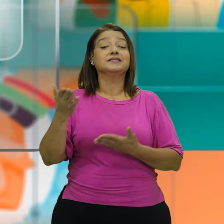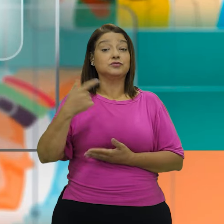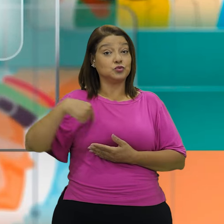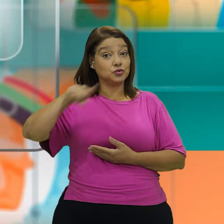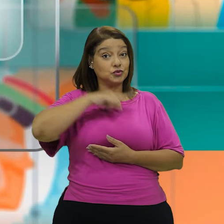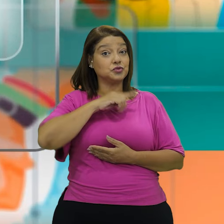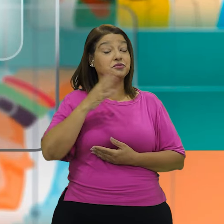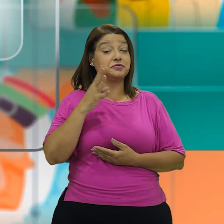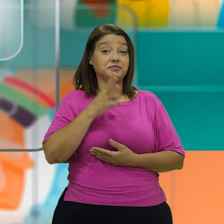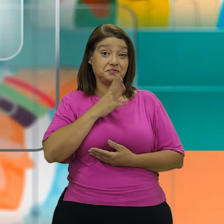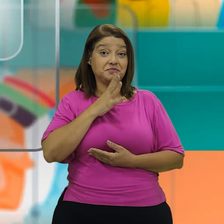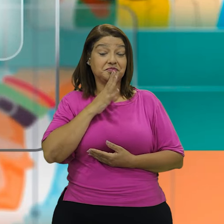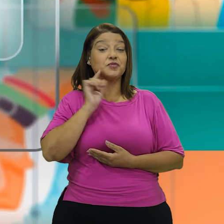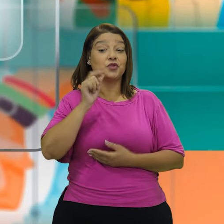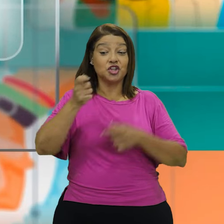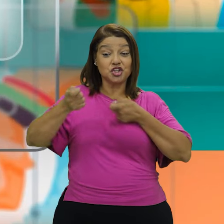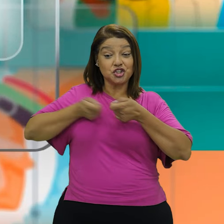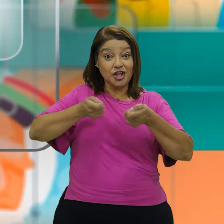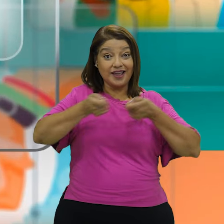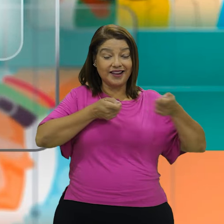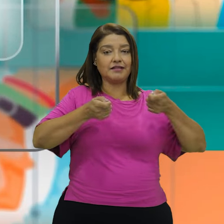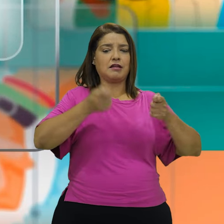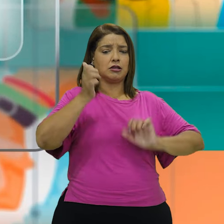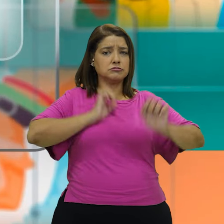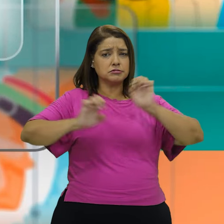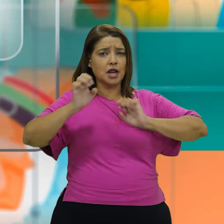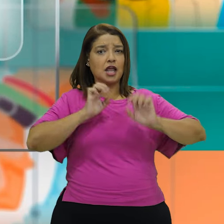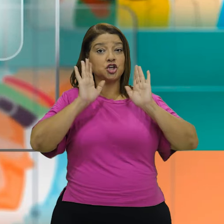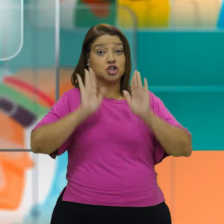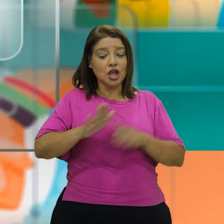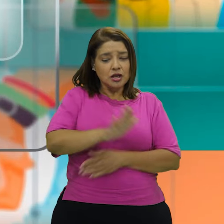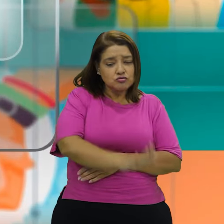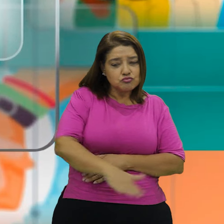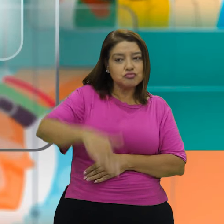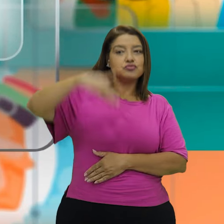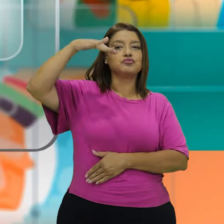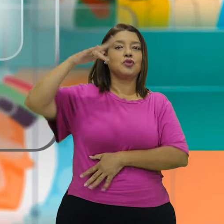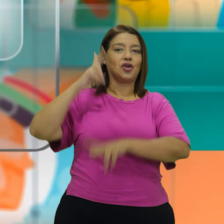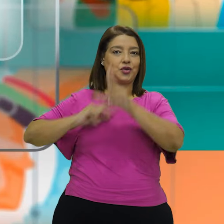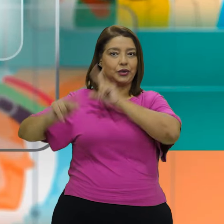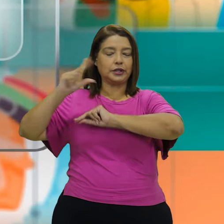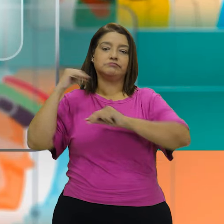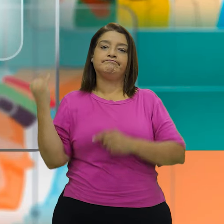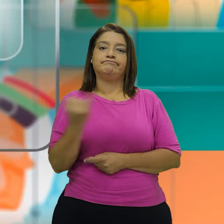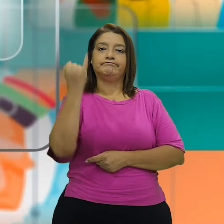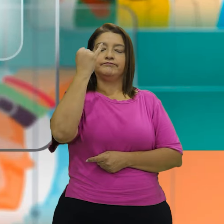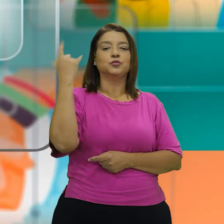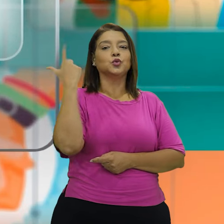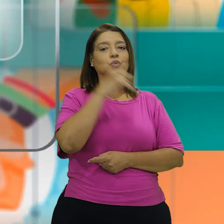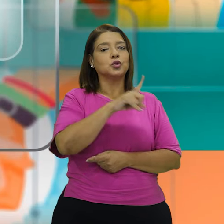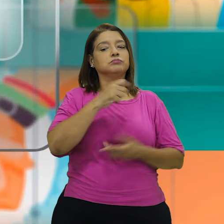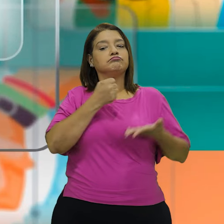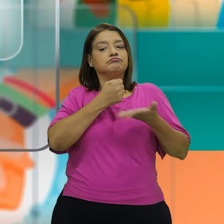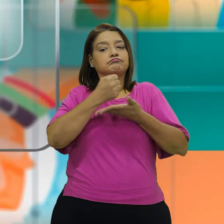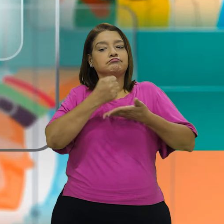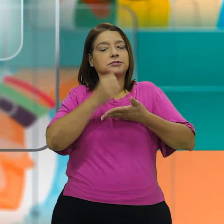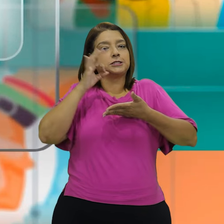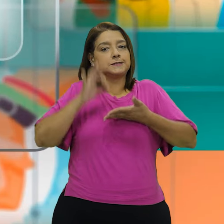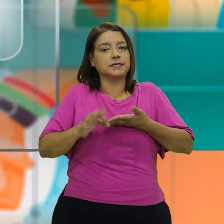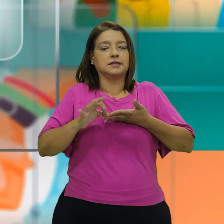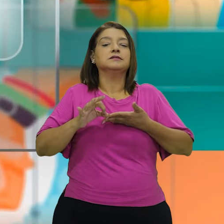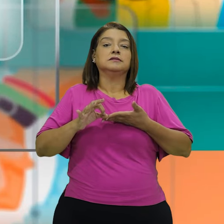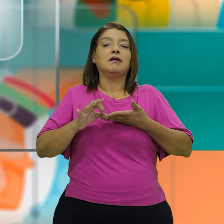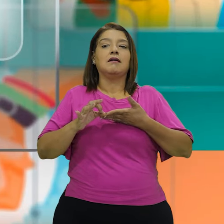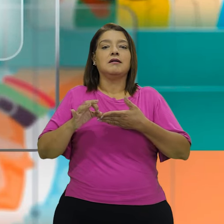participação. Como vimos, gerenciar o estresse desde a infância e adolescência é essencial para construir uma base sólida